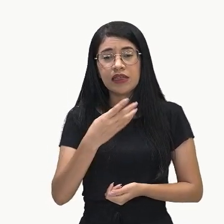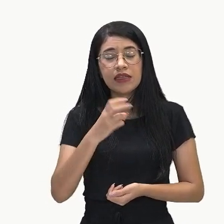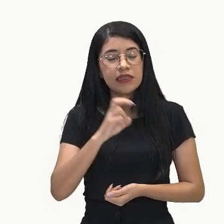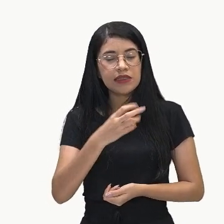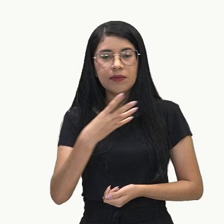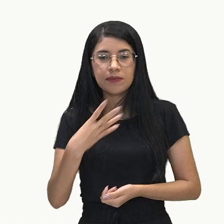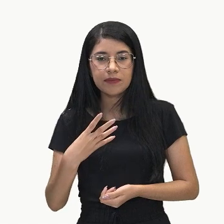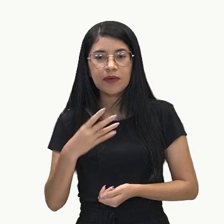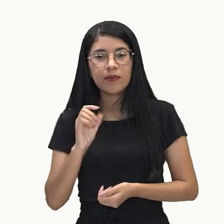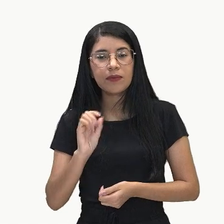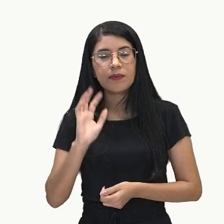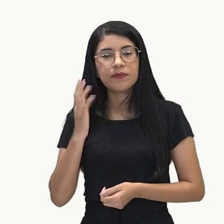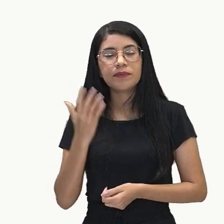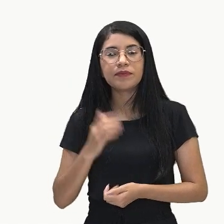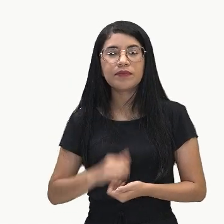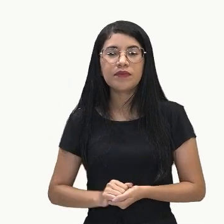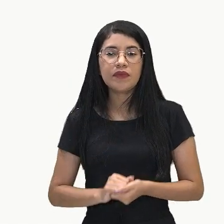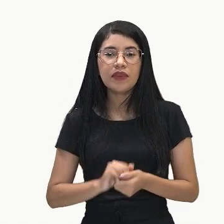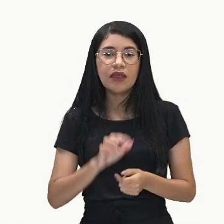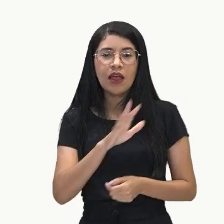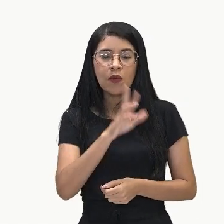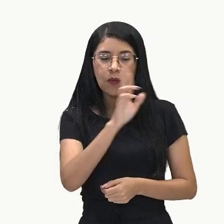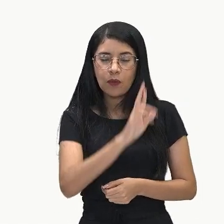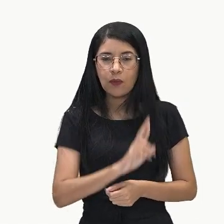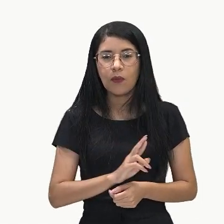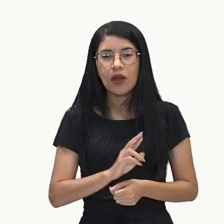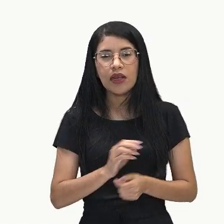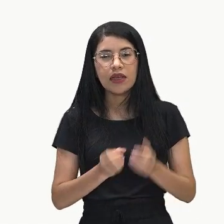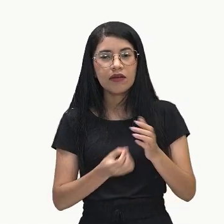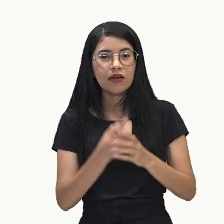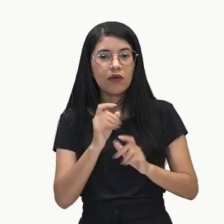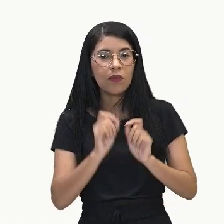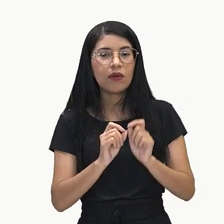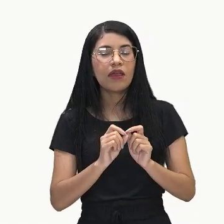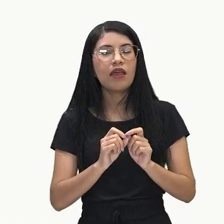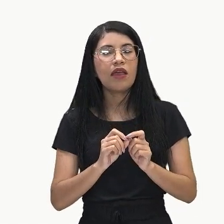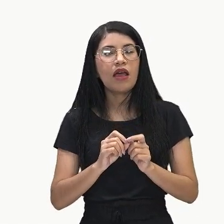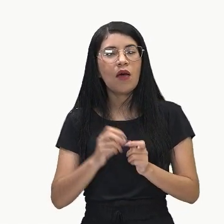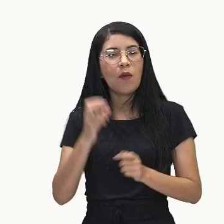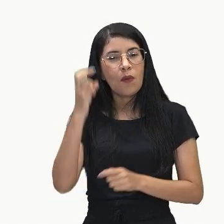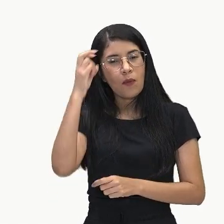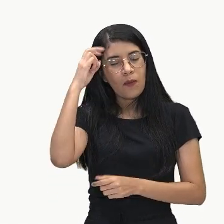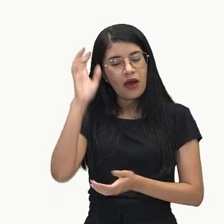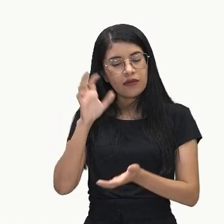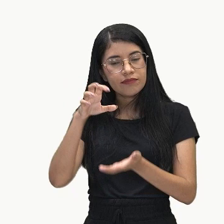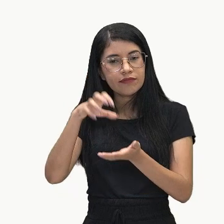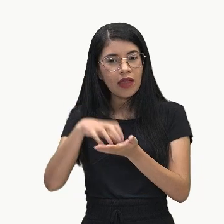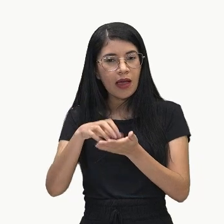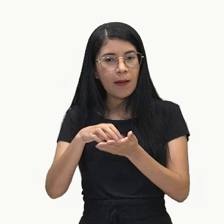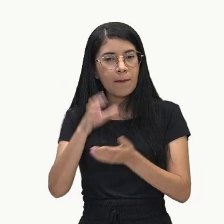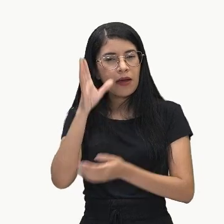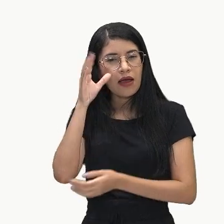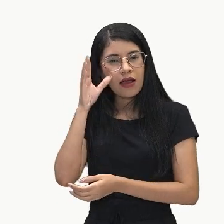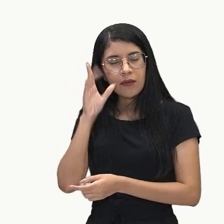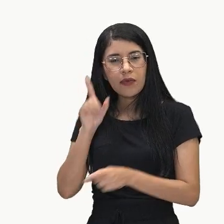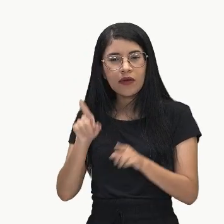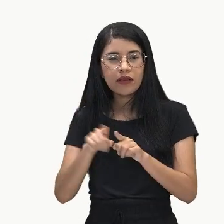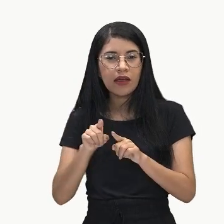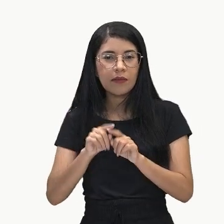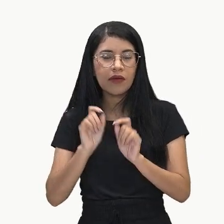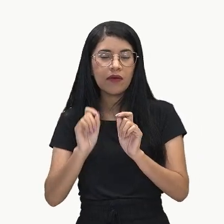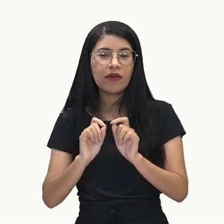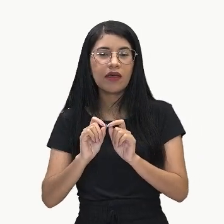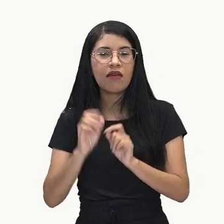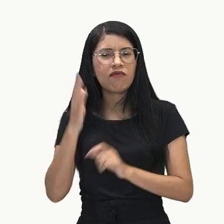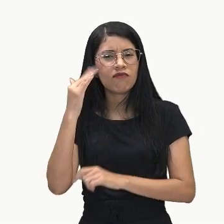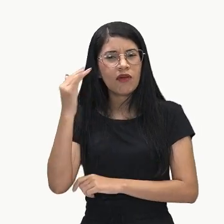54, o governo soviético criou seu serviço de inteligência e espionagem internacional, a famosa e